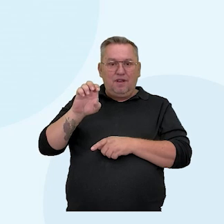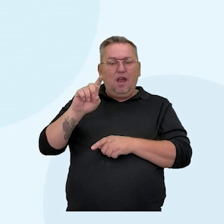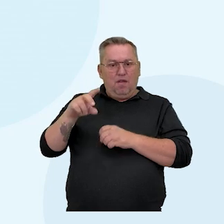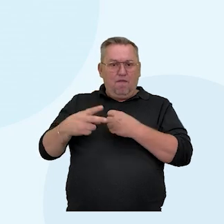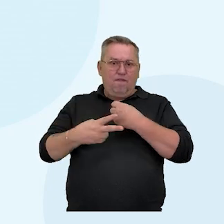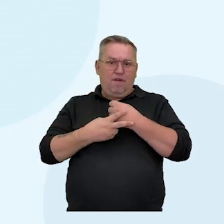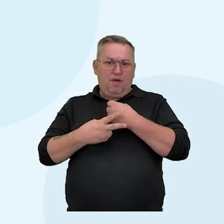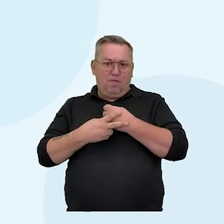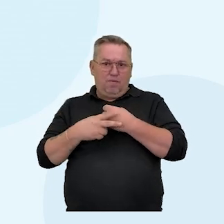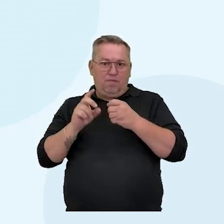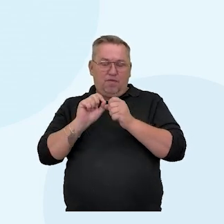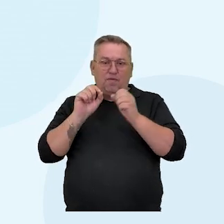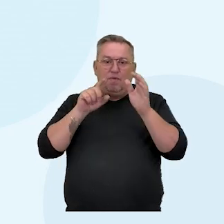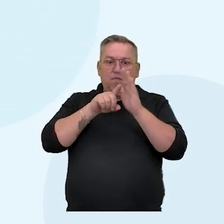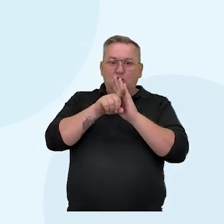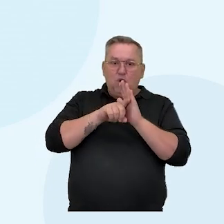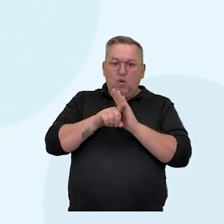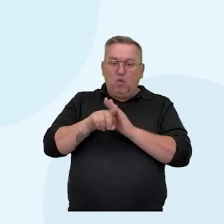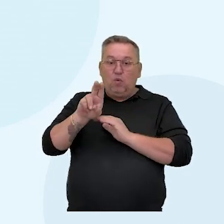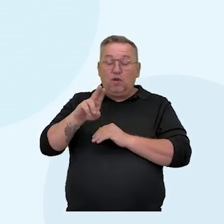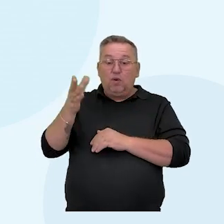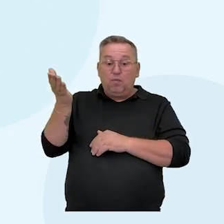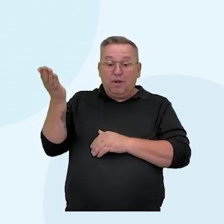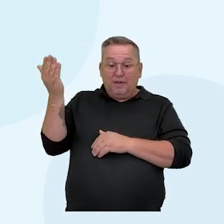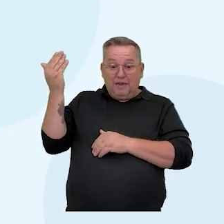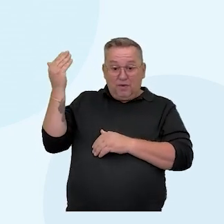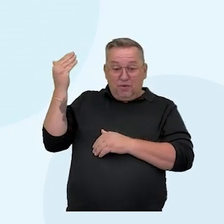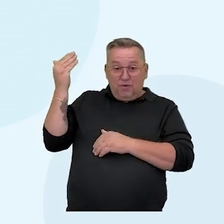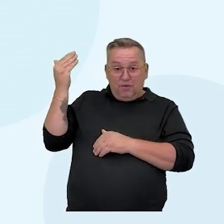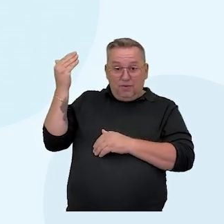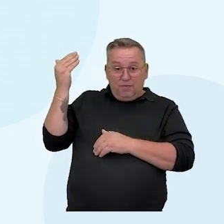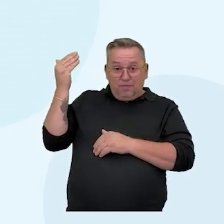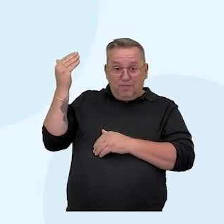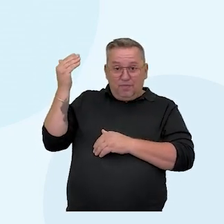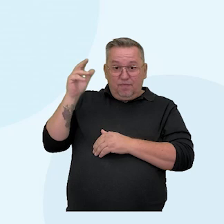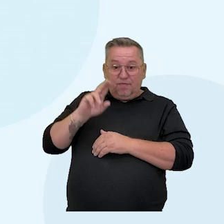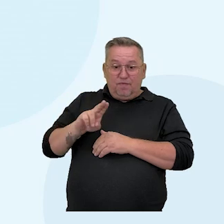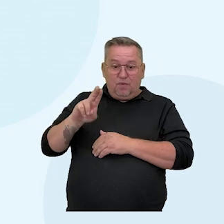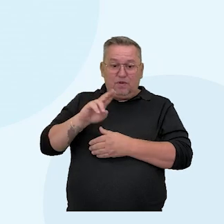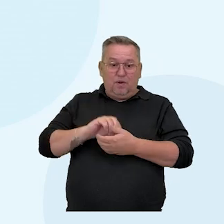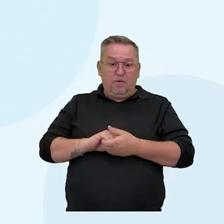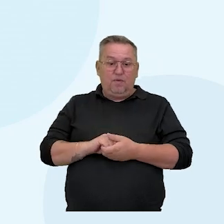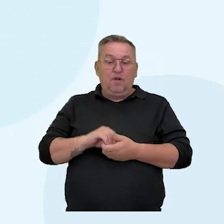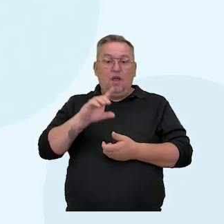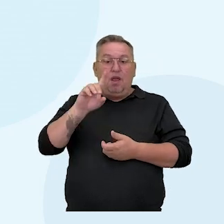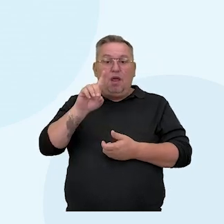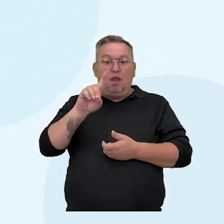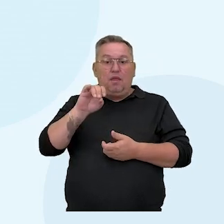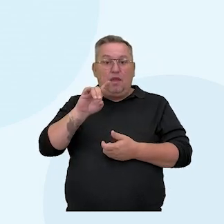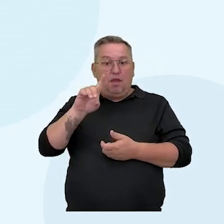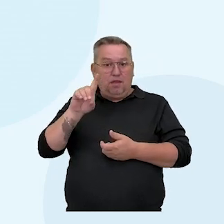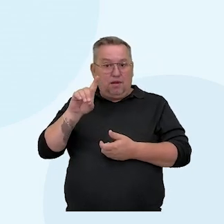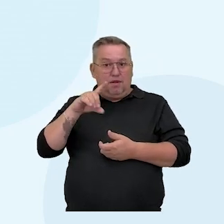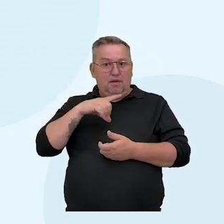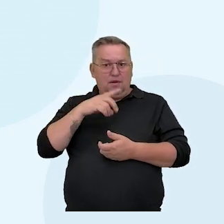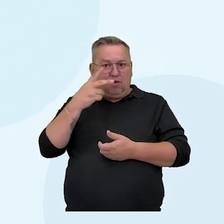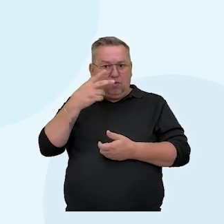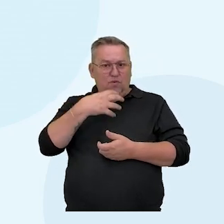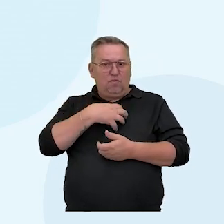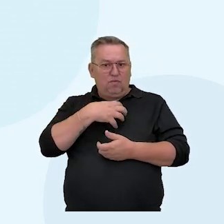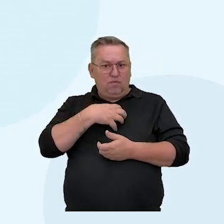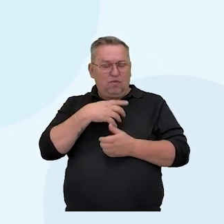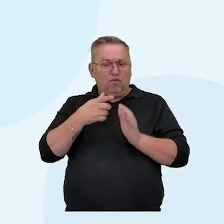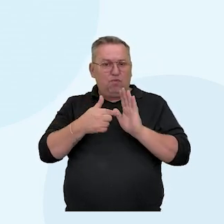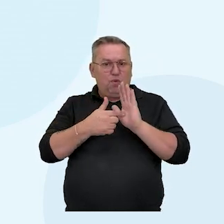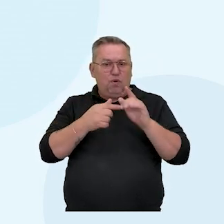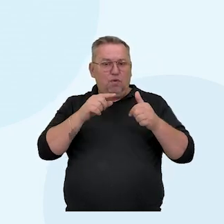um verbo. Para a gente fazer perguntas usando o passado, a gente vai usar esse verbo auxiliar aqui, o did. Aqui a gente tem duas formas de passado aparecendo nesse